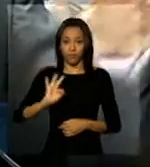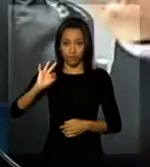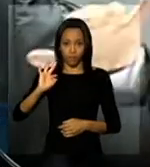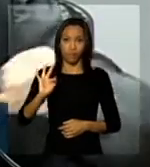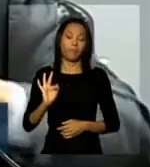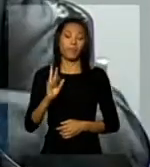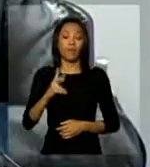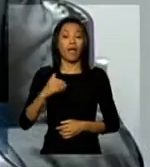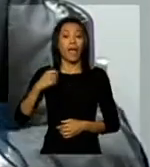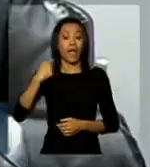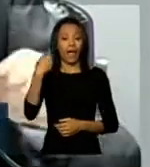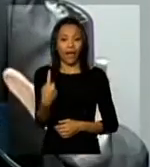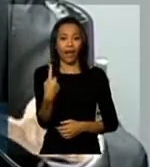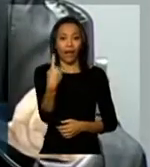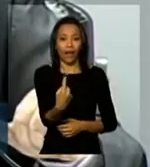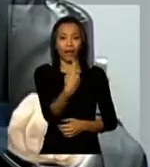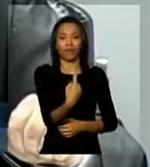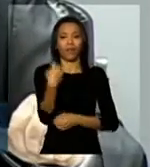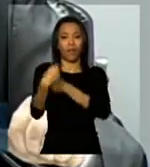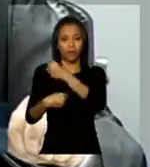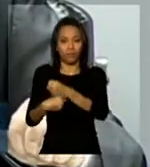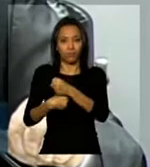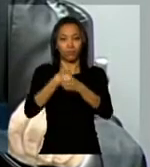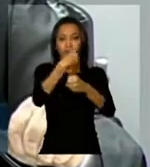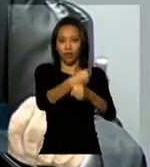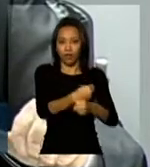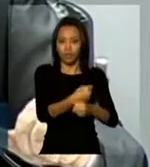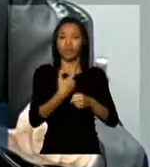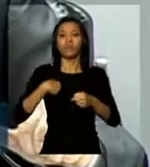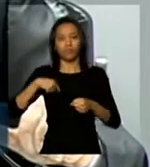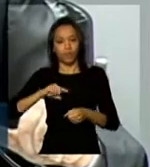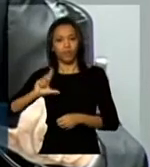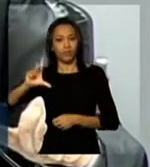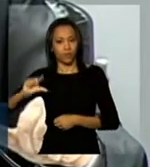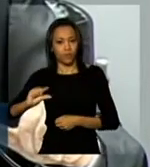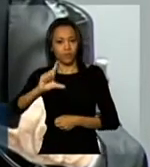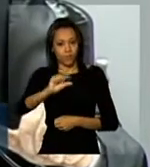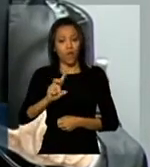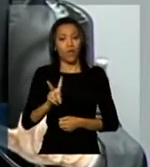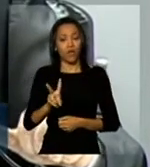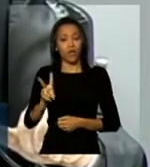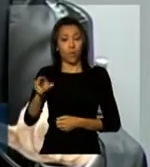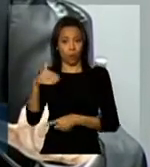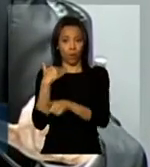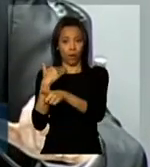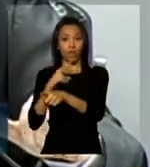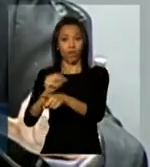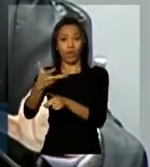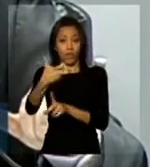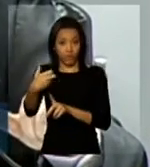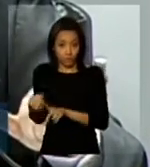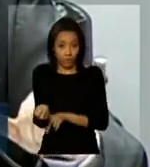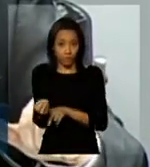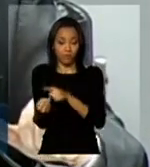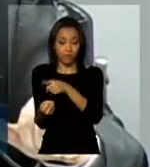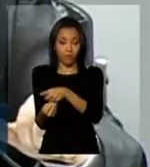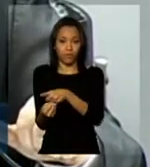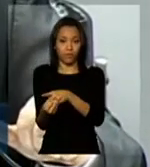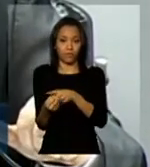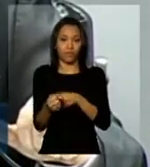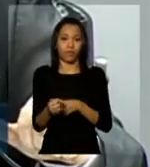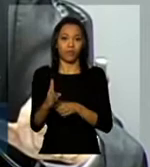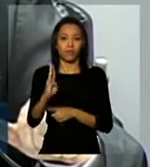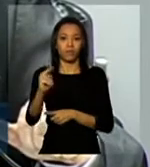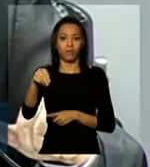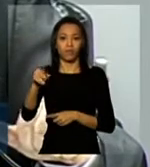cada ano, nós temos reduzido. O ano passado, ele vai receber, sim, porque ele... Não,